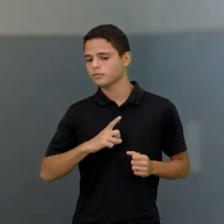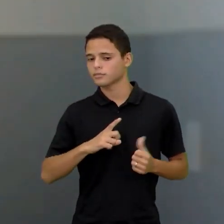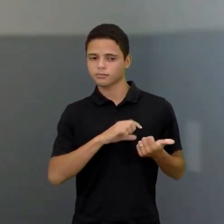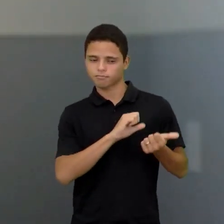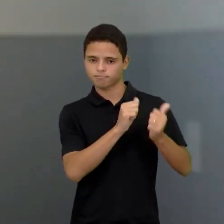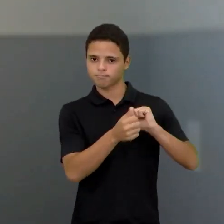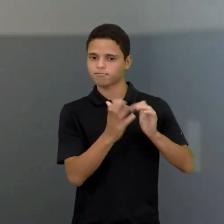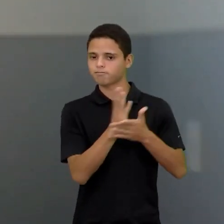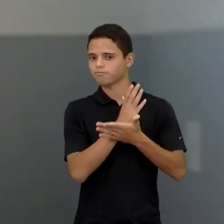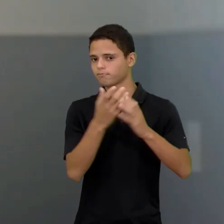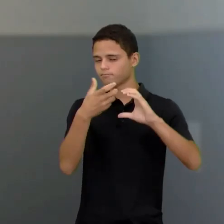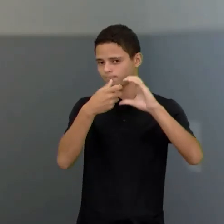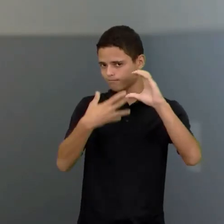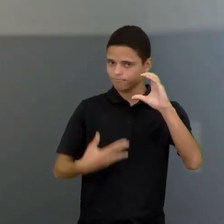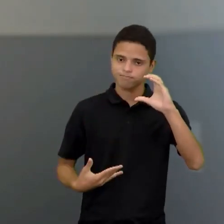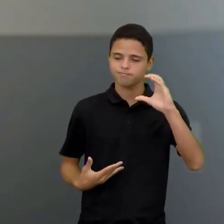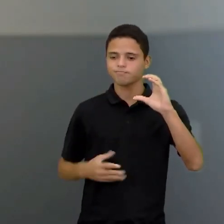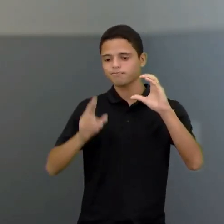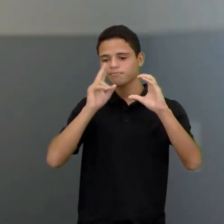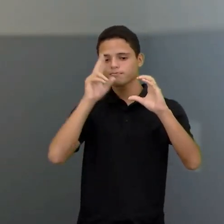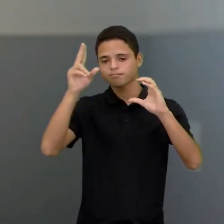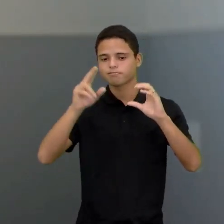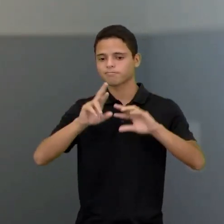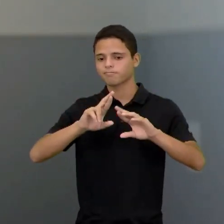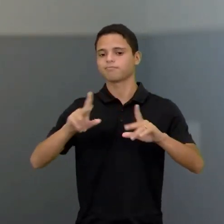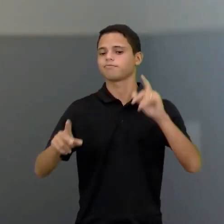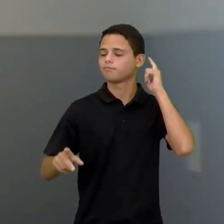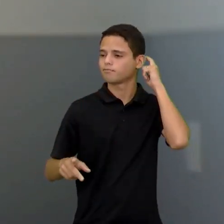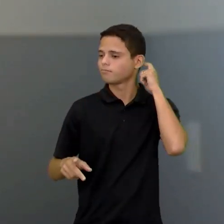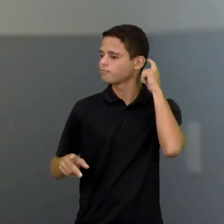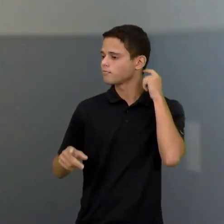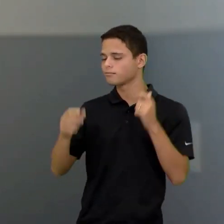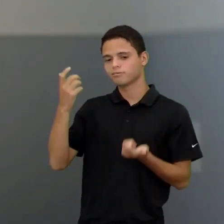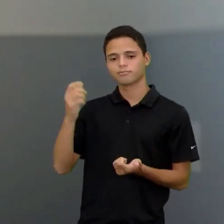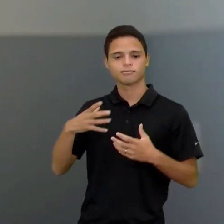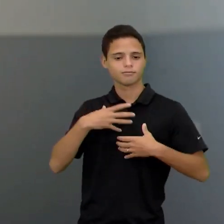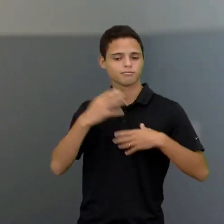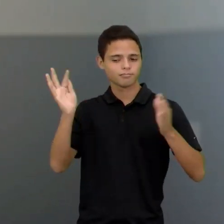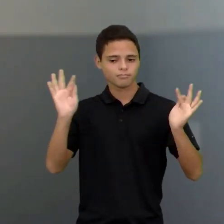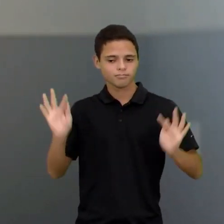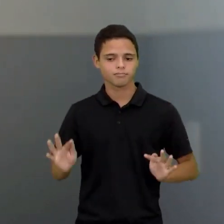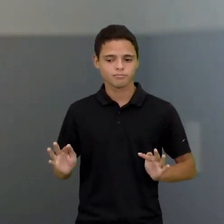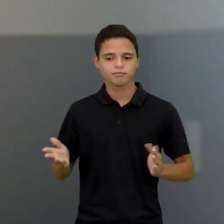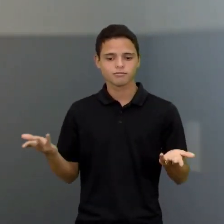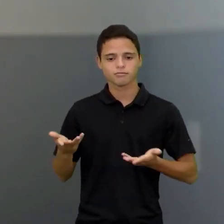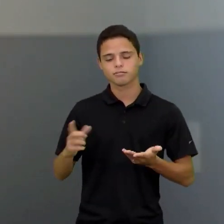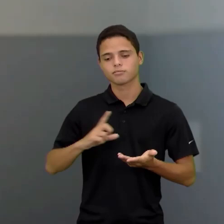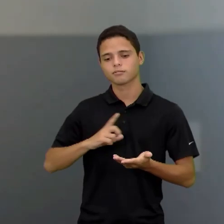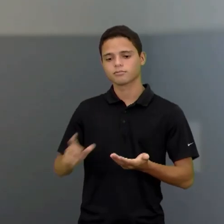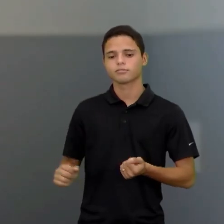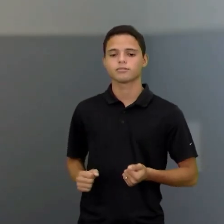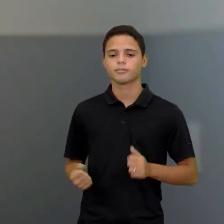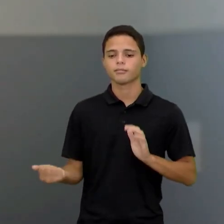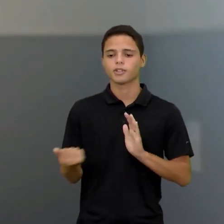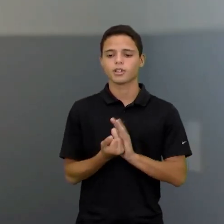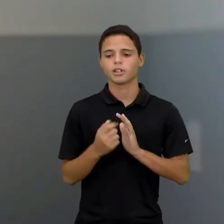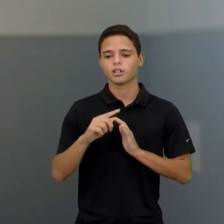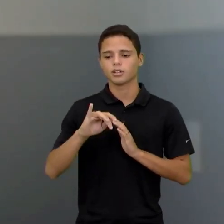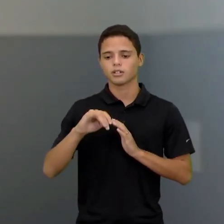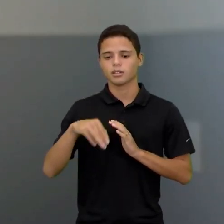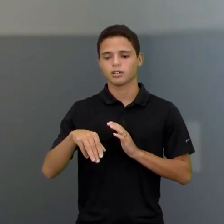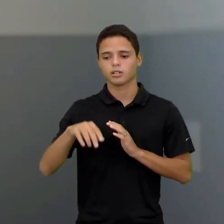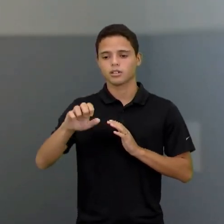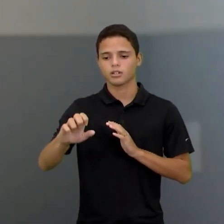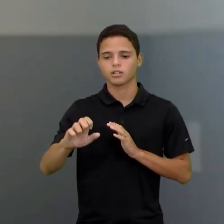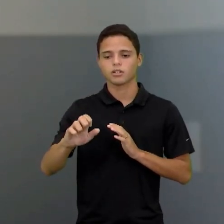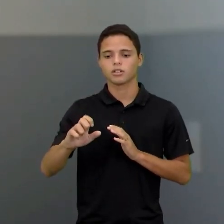está falando, que é um esporte que tem muita diversidade. Então, hoje a gente tem no nosso time P6, a